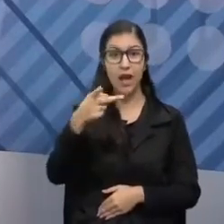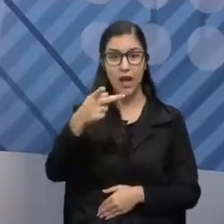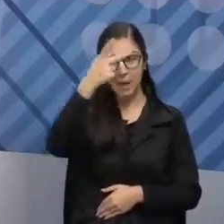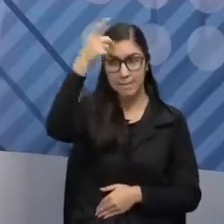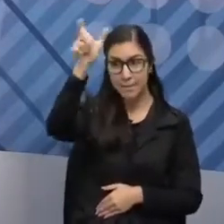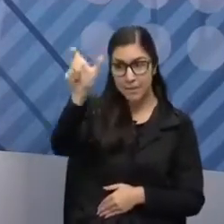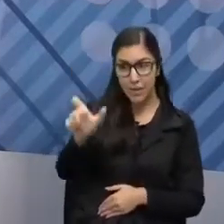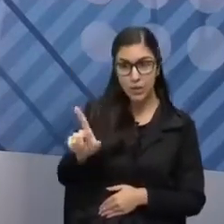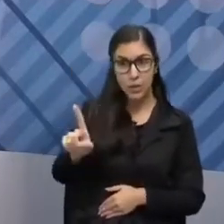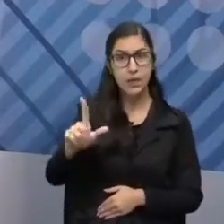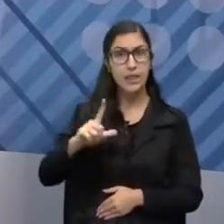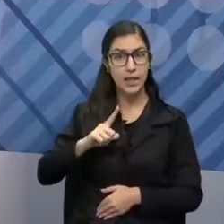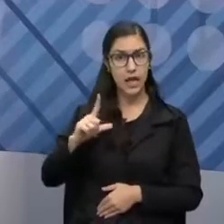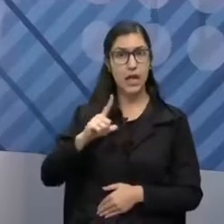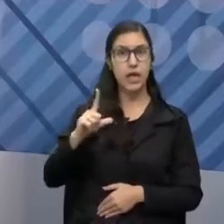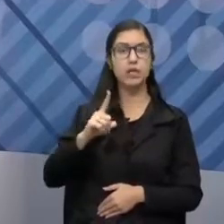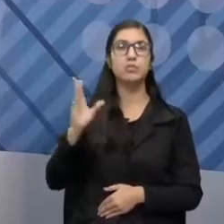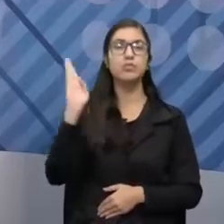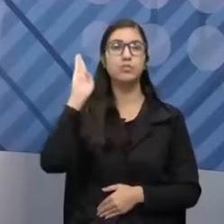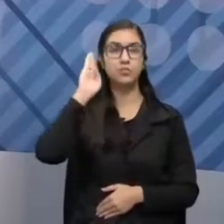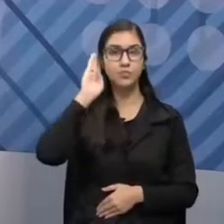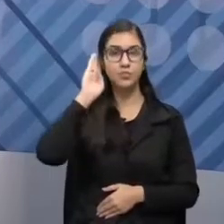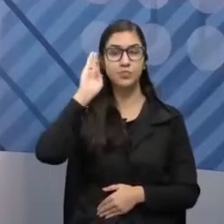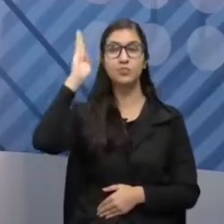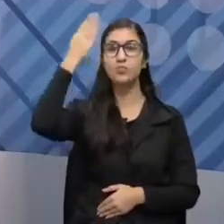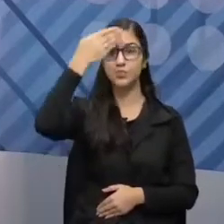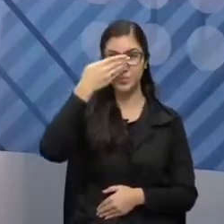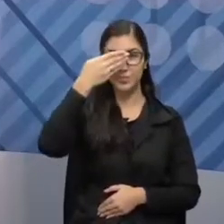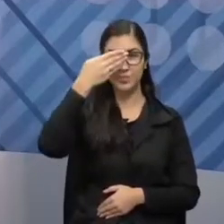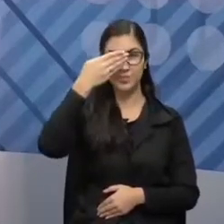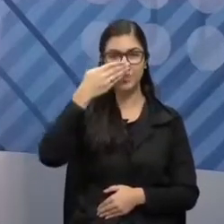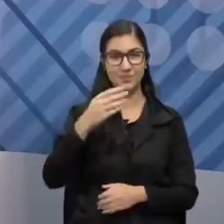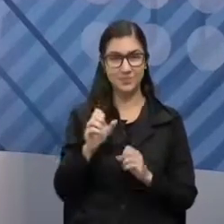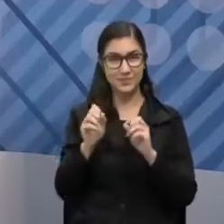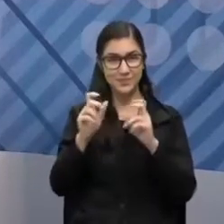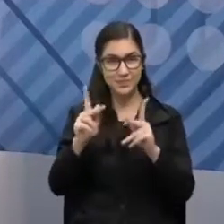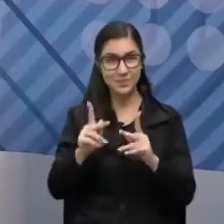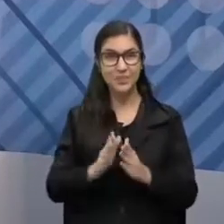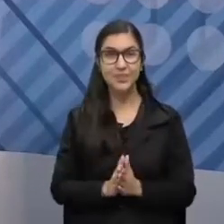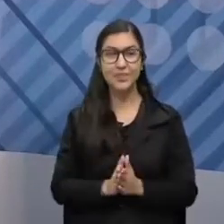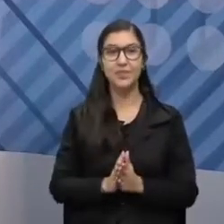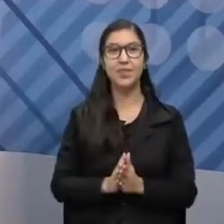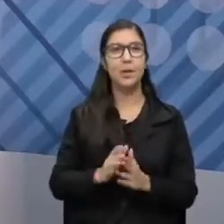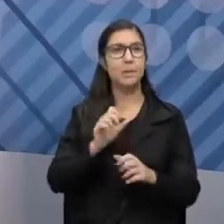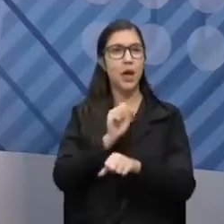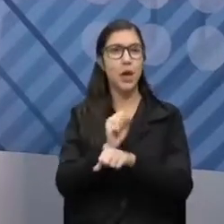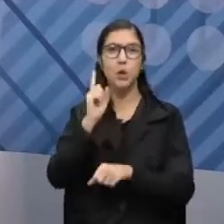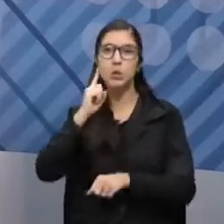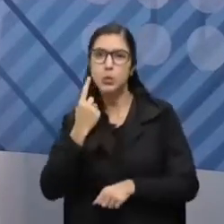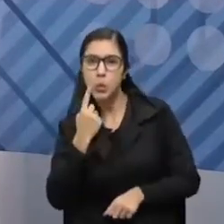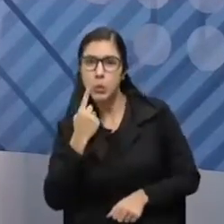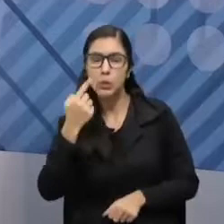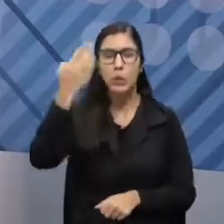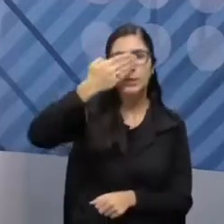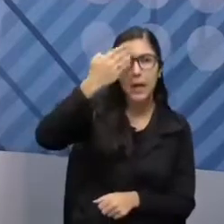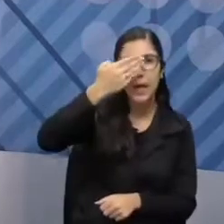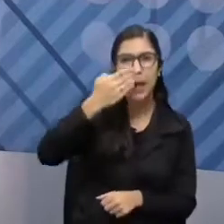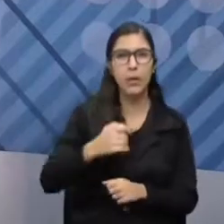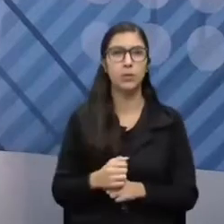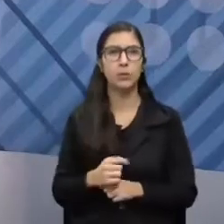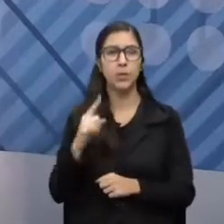à pessoa com surdo-cegueira, essa é a configuração de mão. Então, nós deixamos de utilizar surdo,